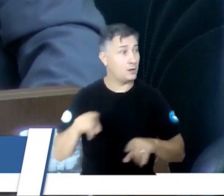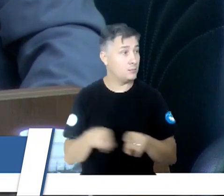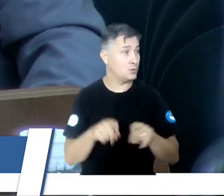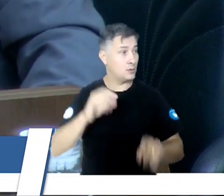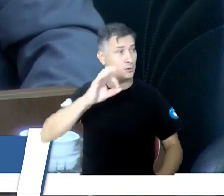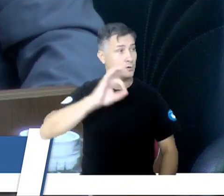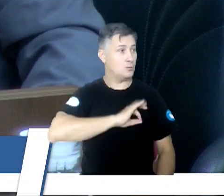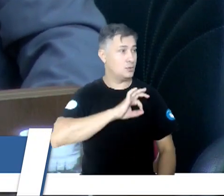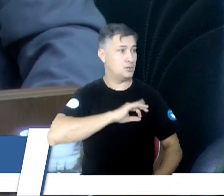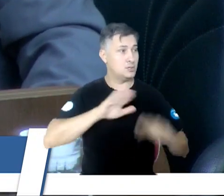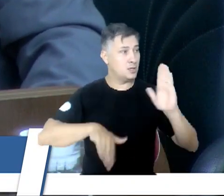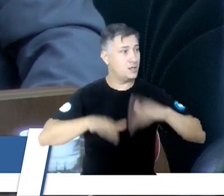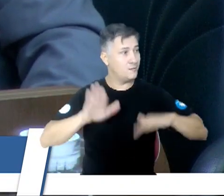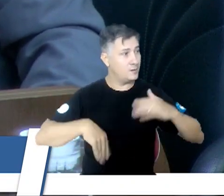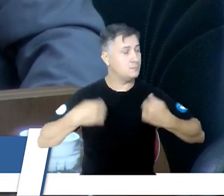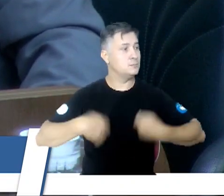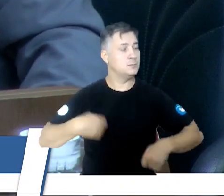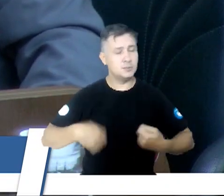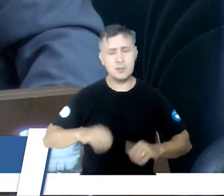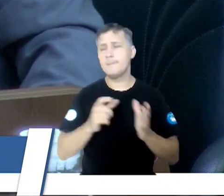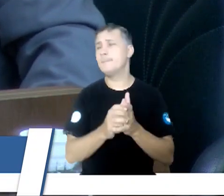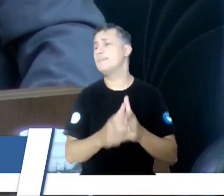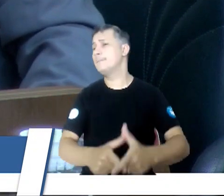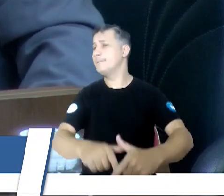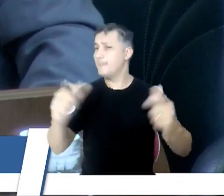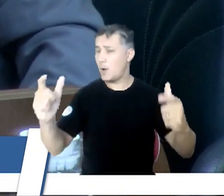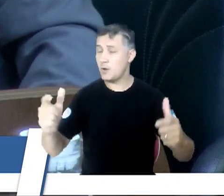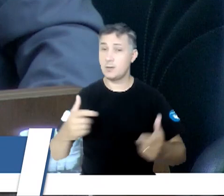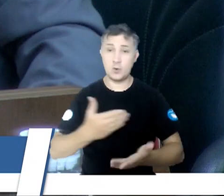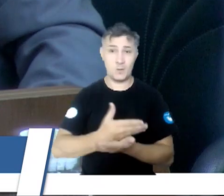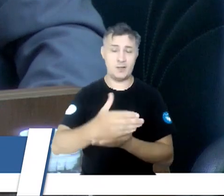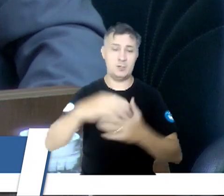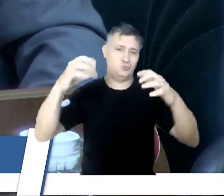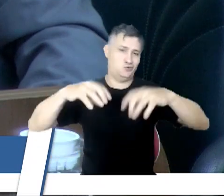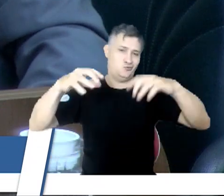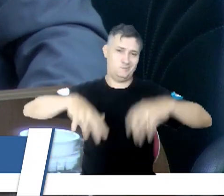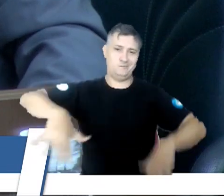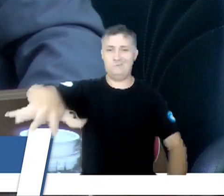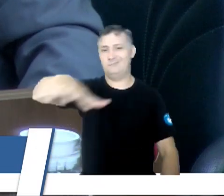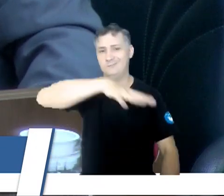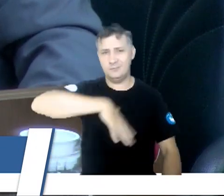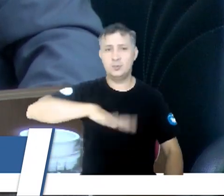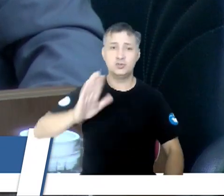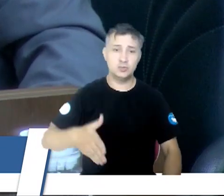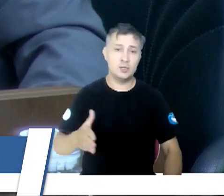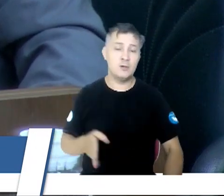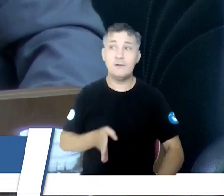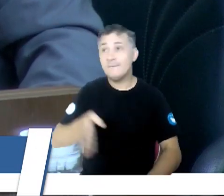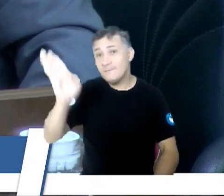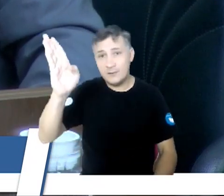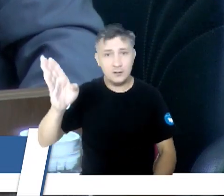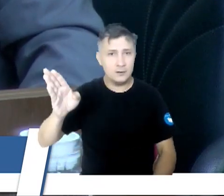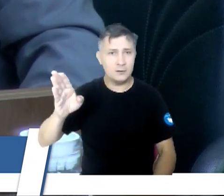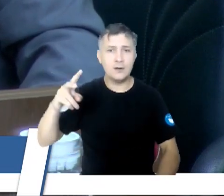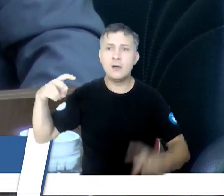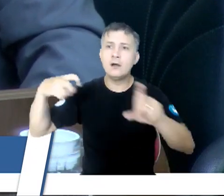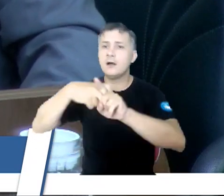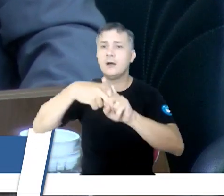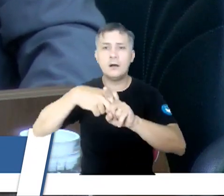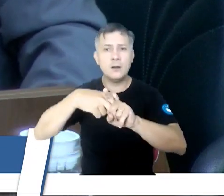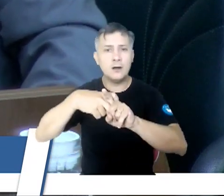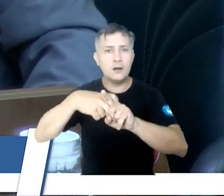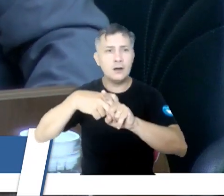entender, a maioria, quando começa a chover aqui em Franca, elas são deslocadas para atender acidente de trânsito. Esse é o grande problema.